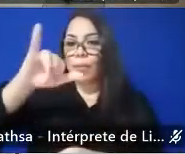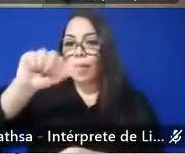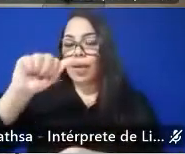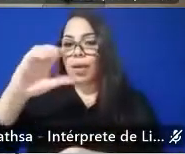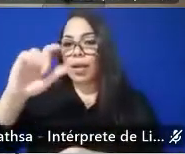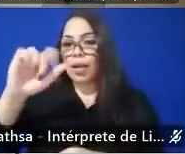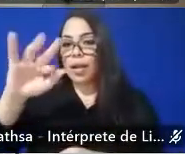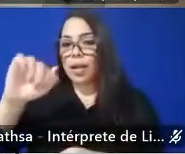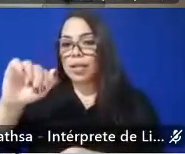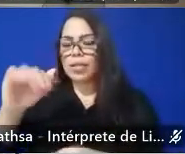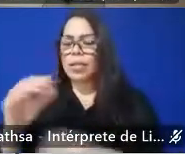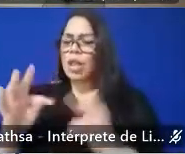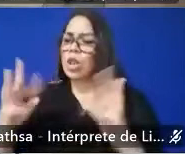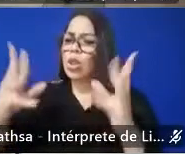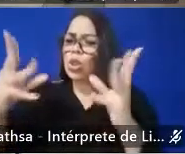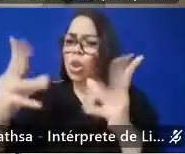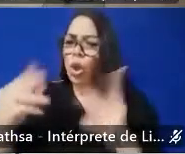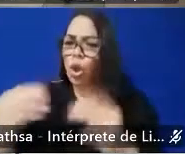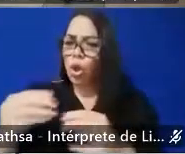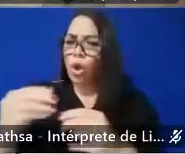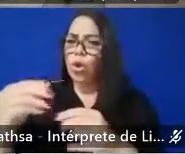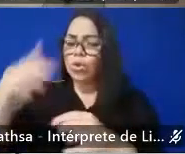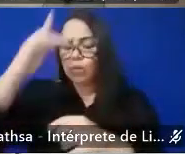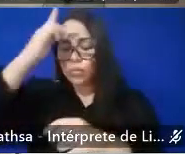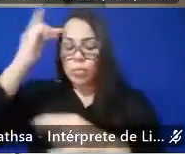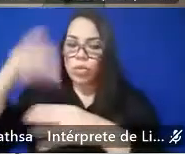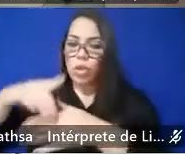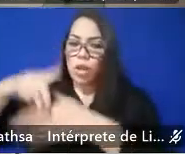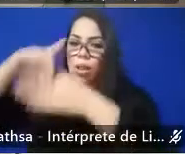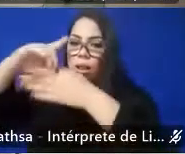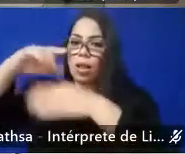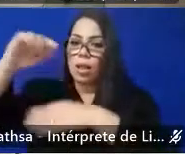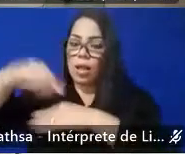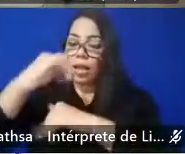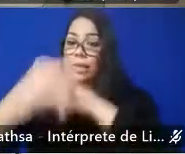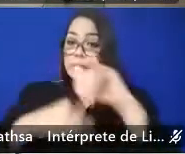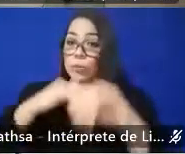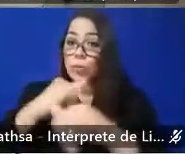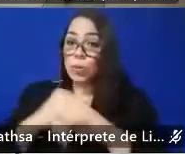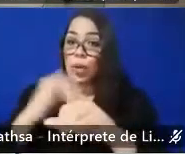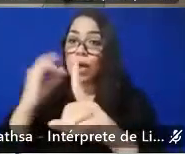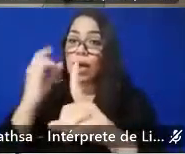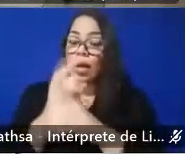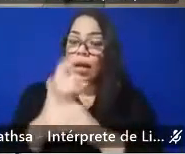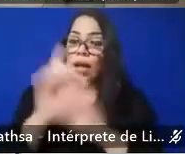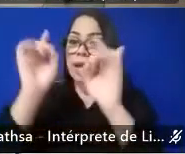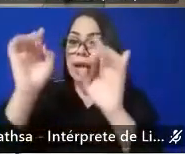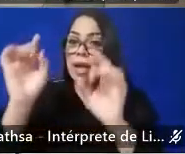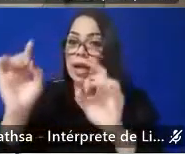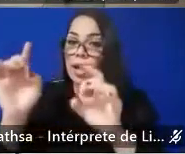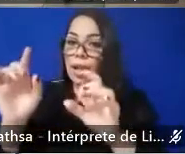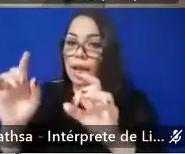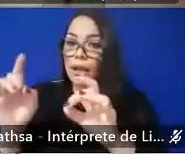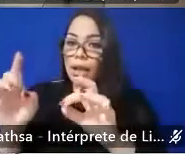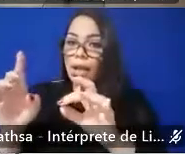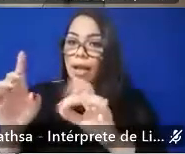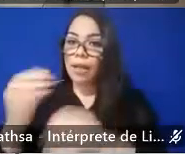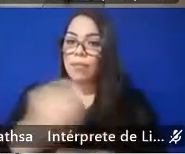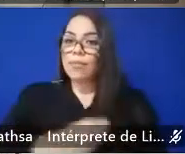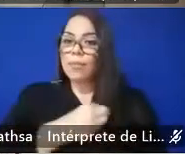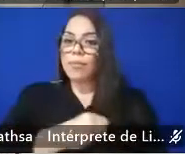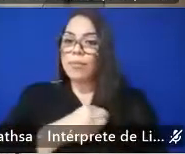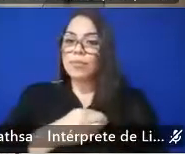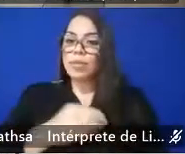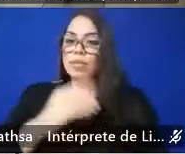todas as autoridades e colegas presentes de modo virtual em especial presença do doutor Osvaldo